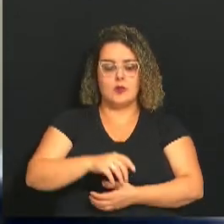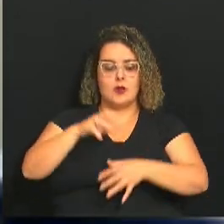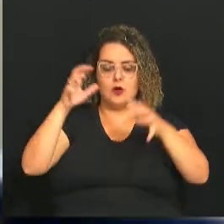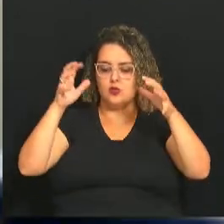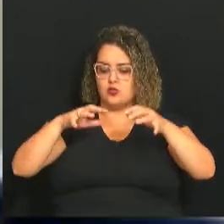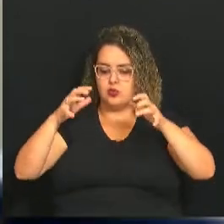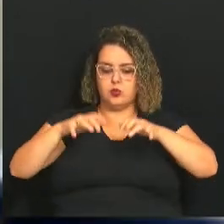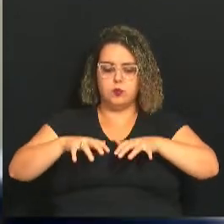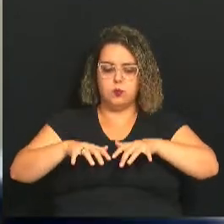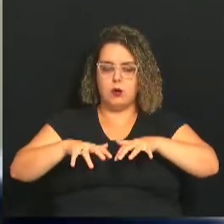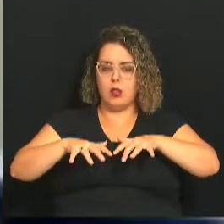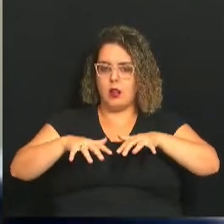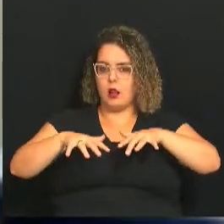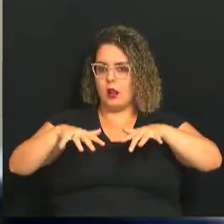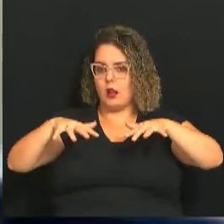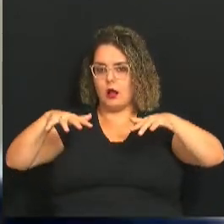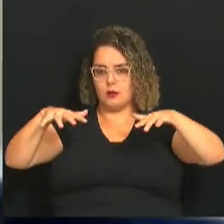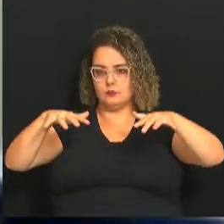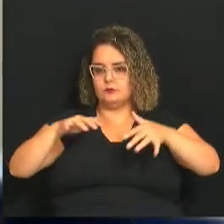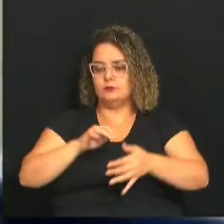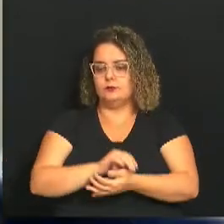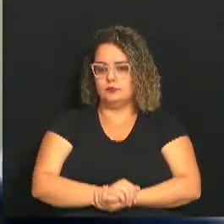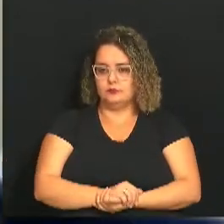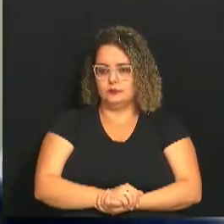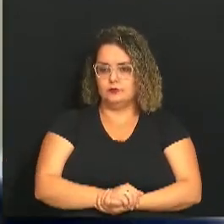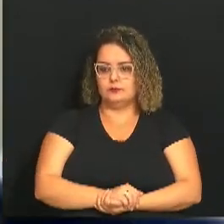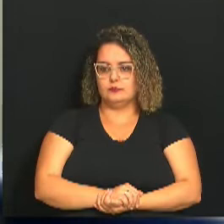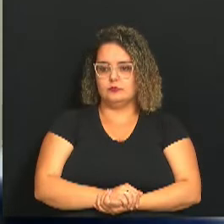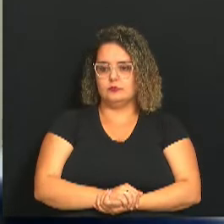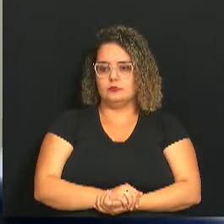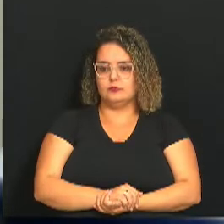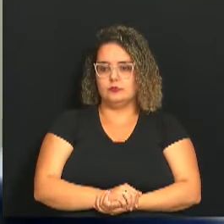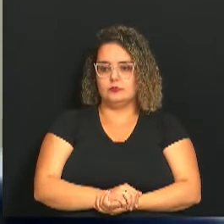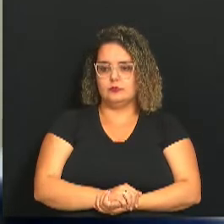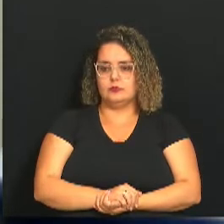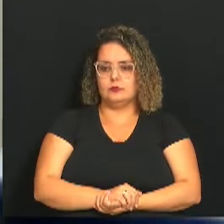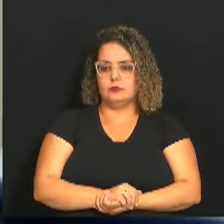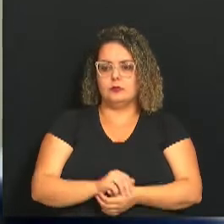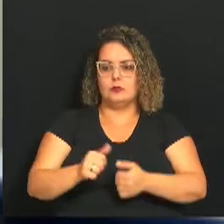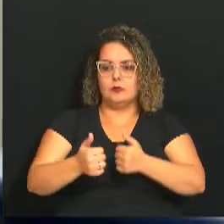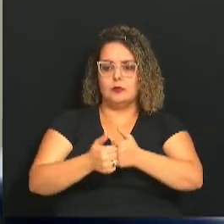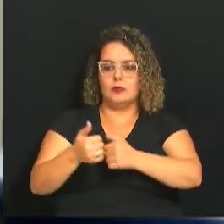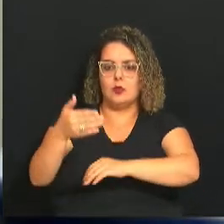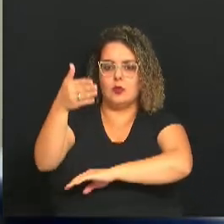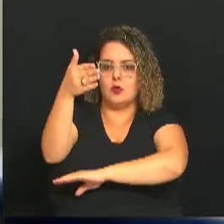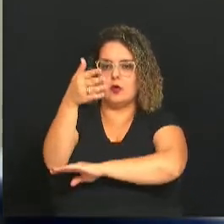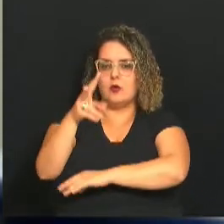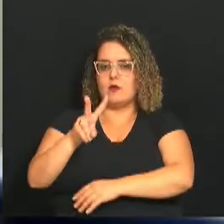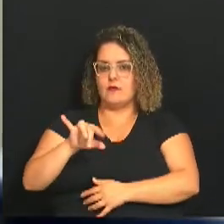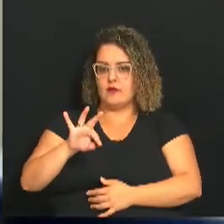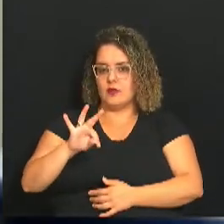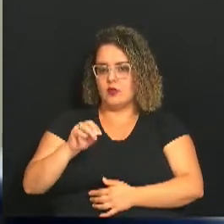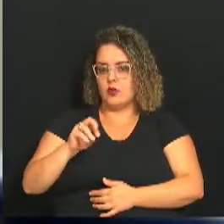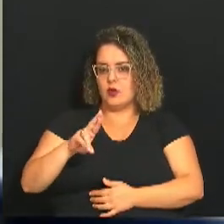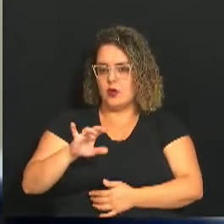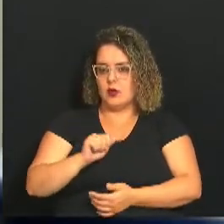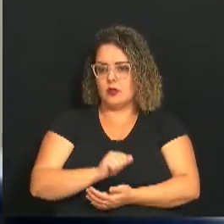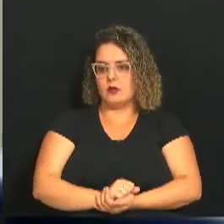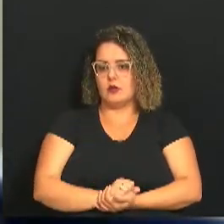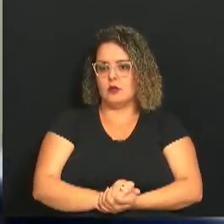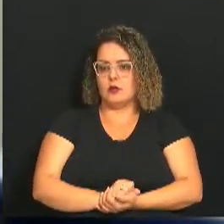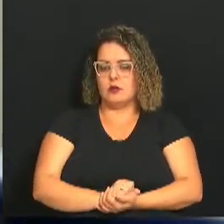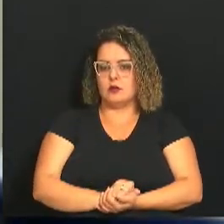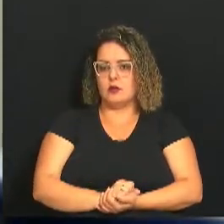Somente ali onde tem aquele próximo do Hotel Vitória, um pouco para baixo, ali era um ponto, e lá embaixo, né,